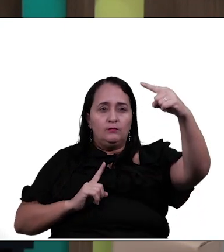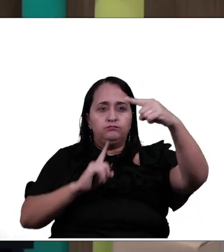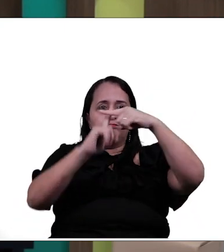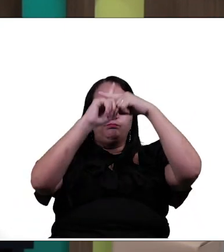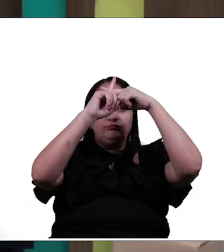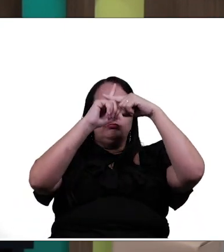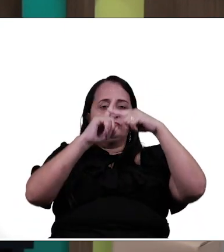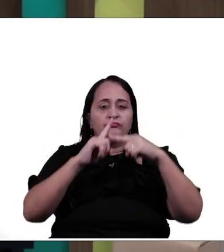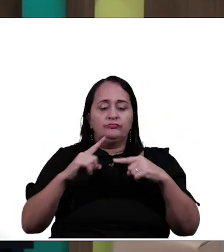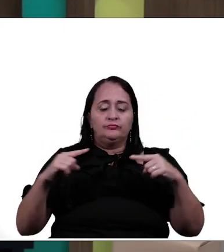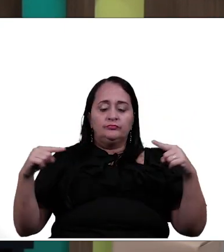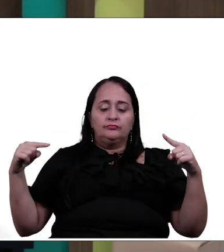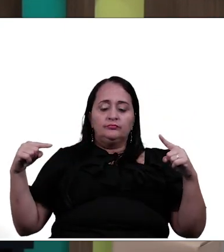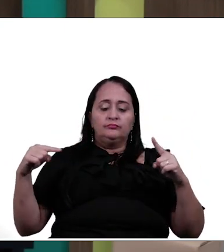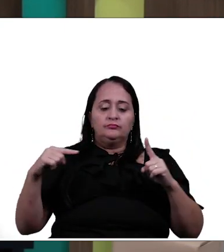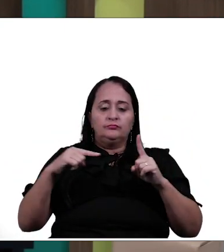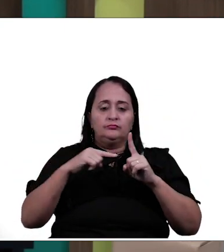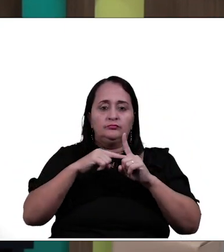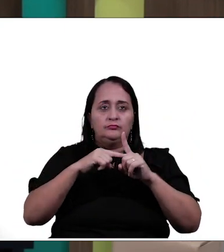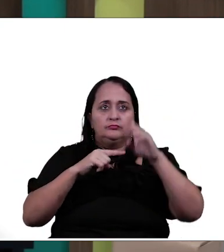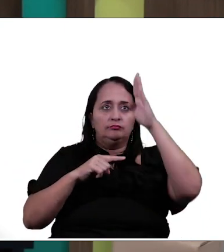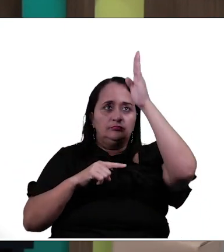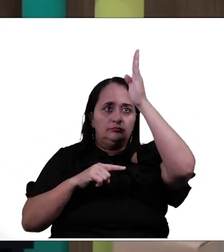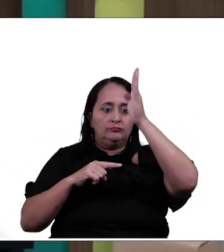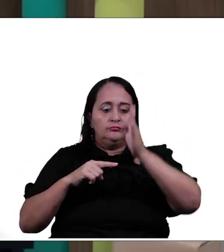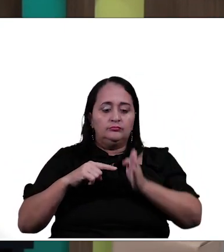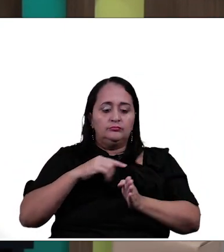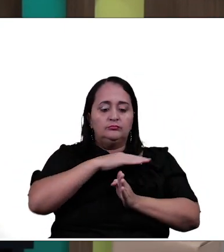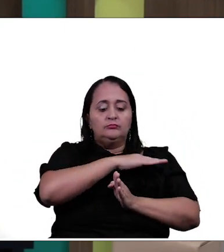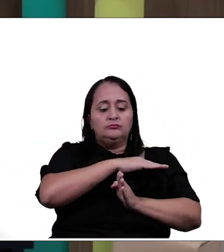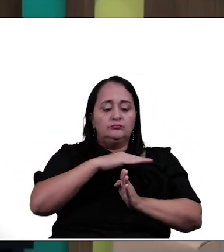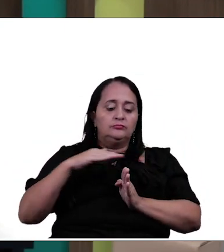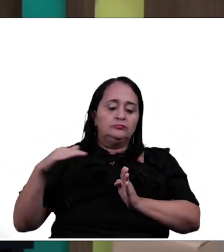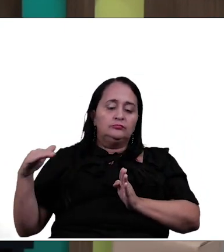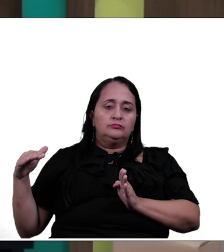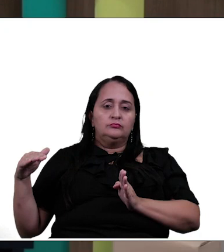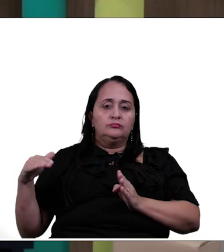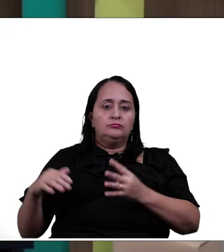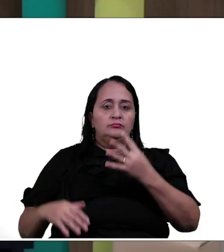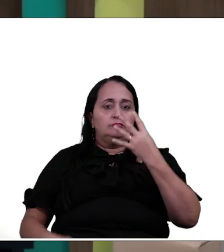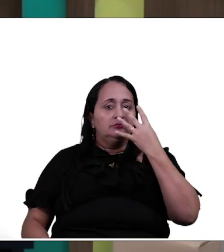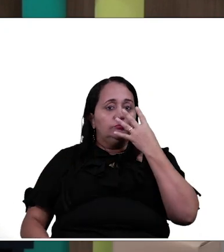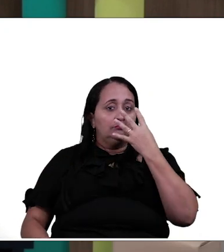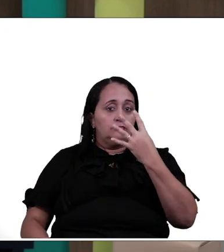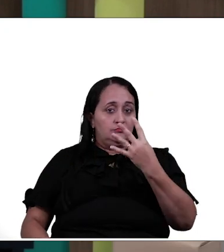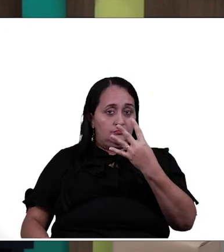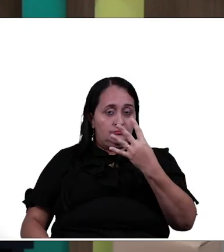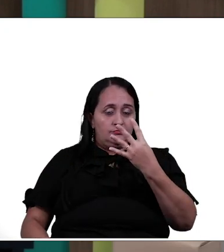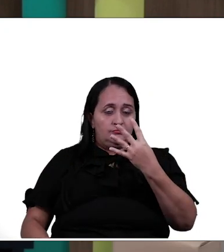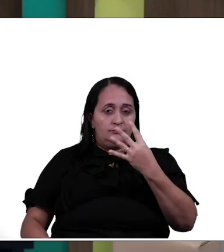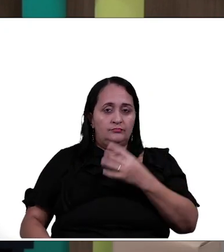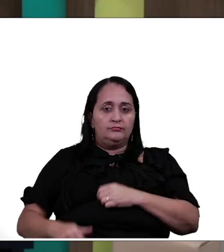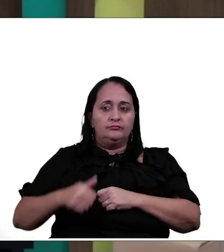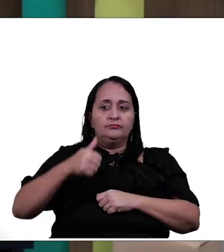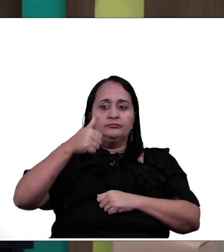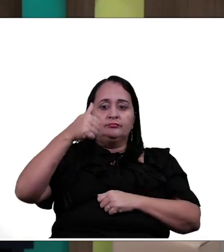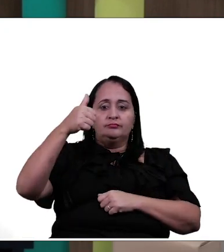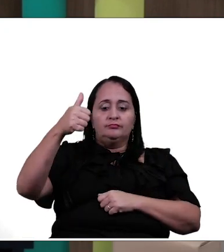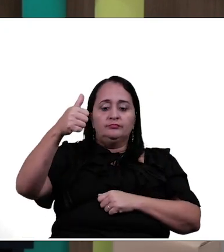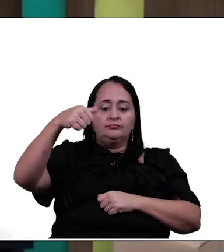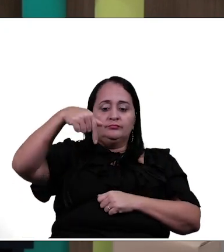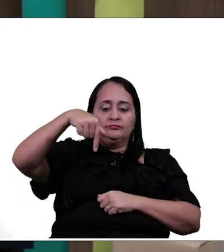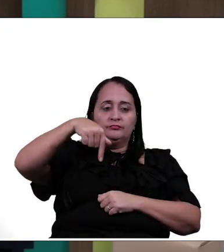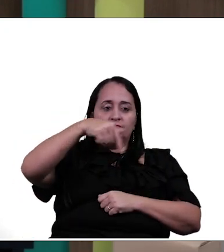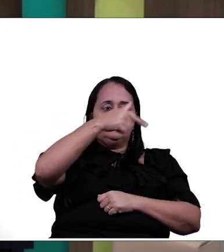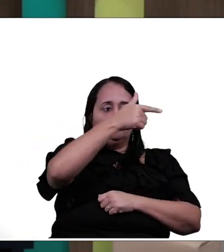dízima periódica. E os outros que não se repetem, nesse caso aqui, olha, eu chamo de